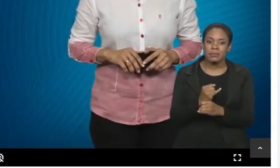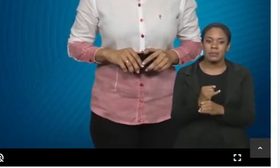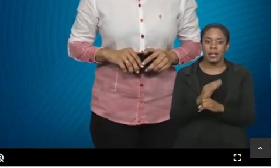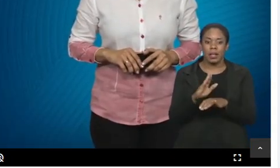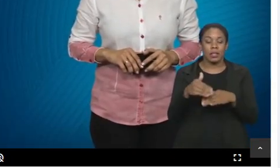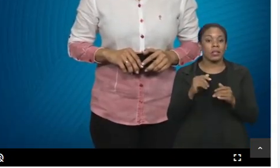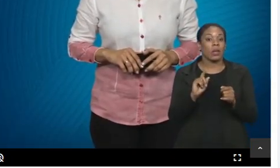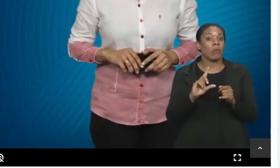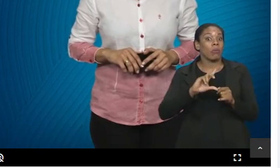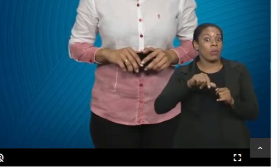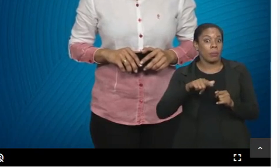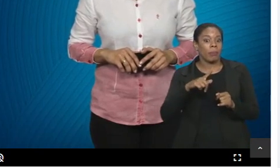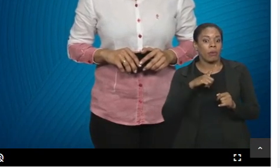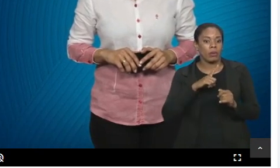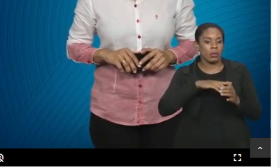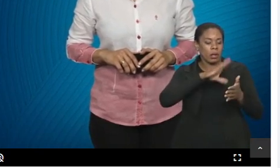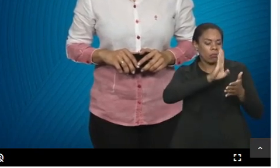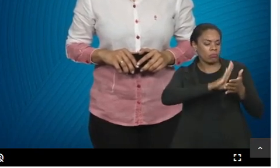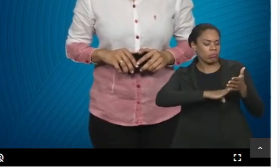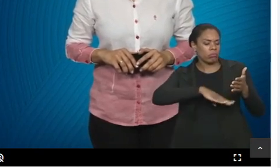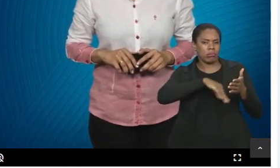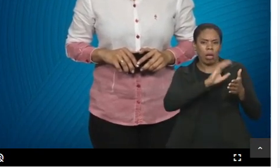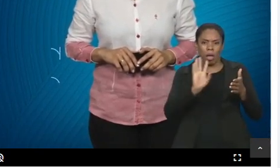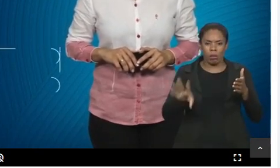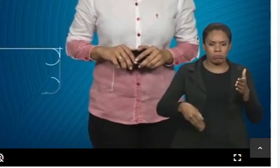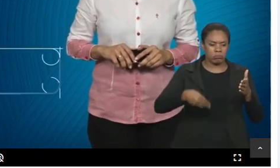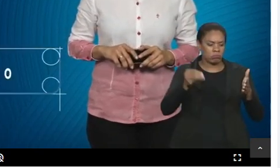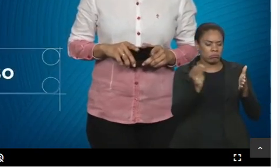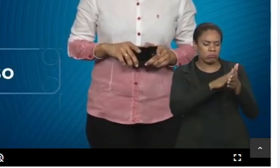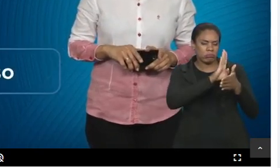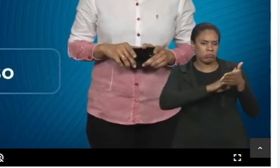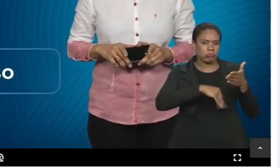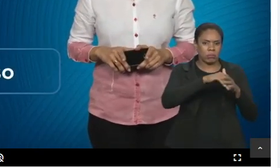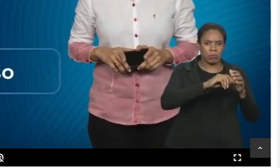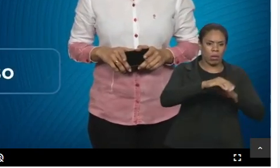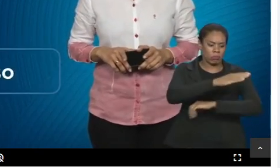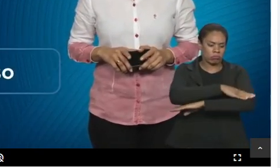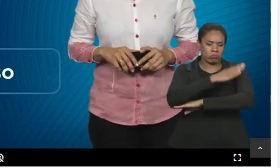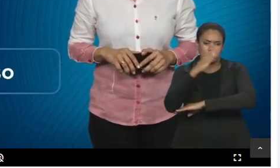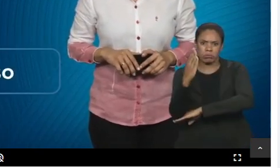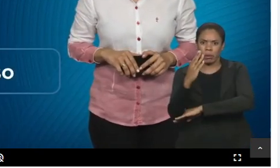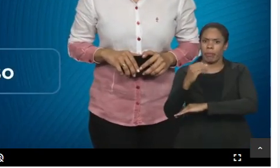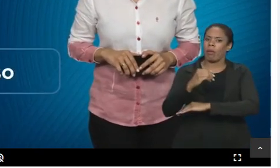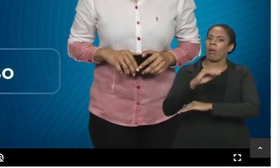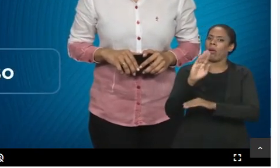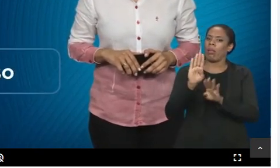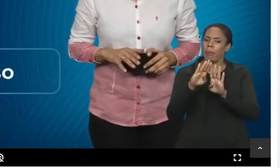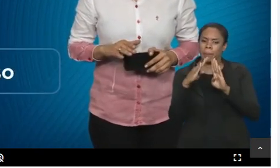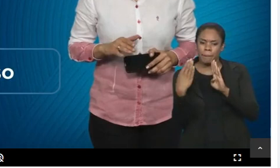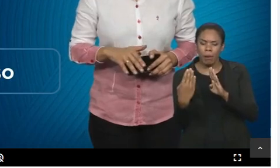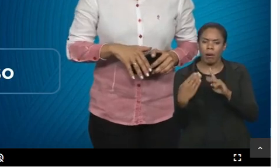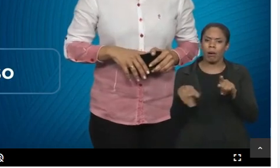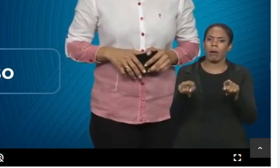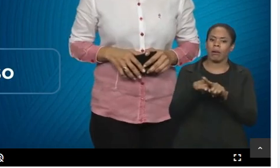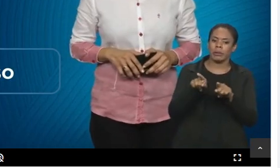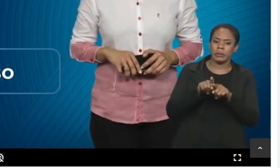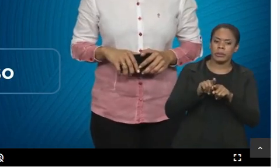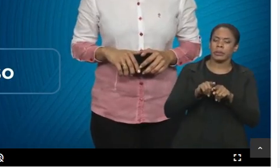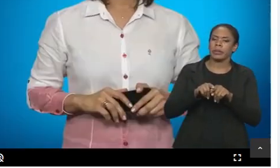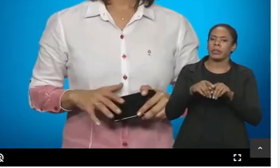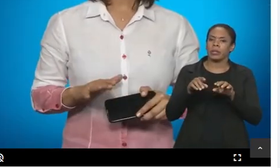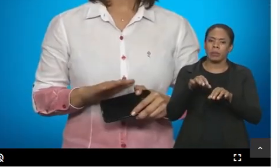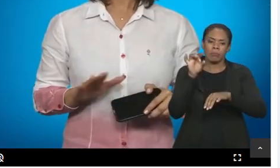a impermeabilização, reboco, esquadrias, revestimentos de parede e piso, colocação de vidros e,